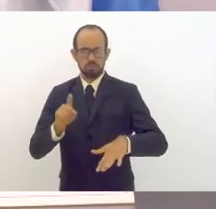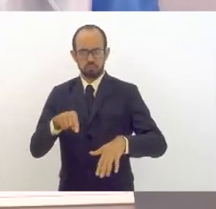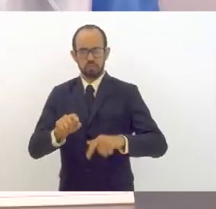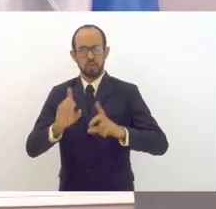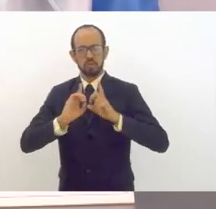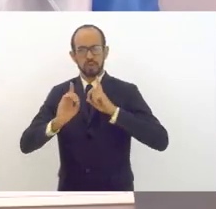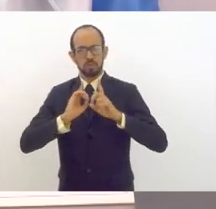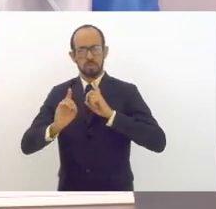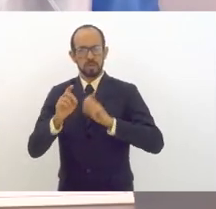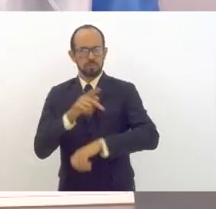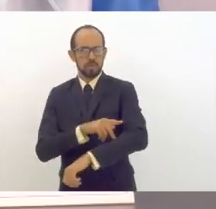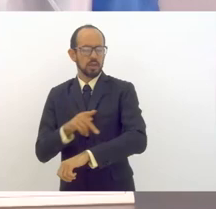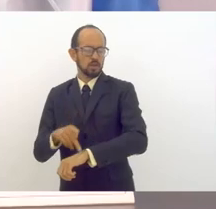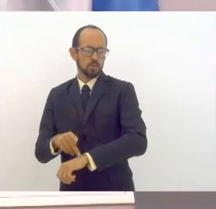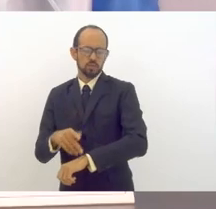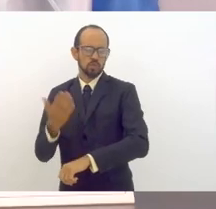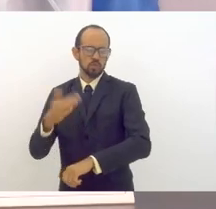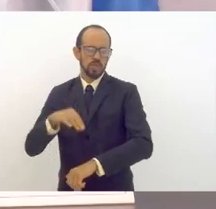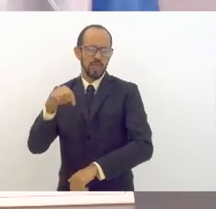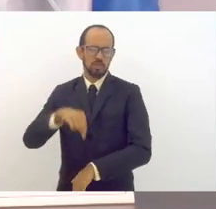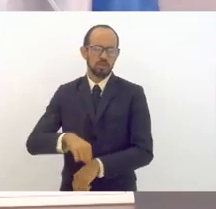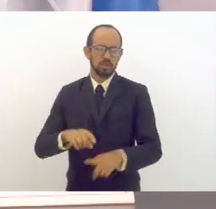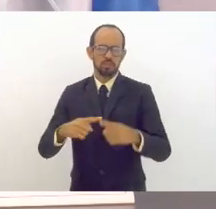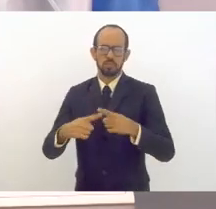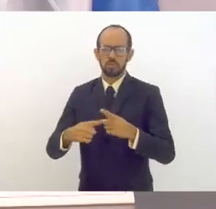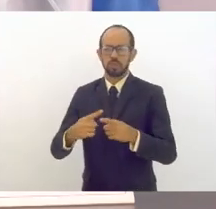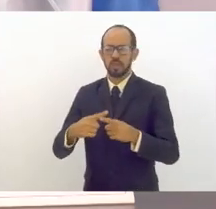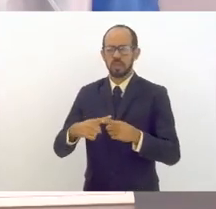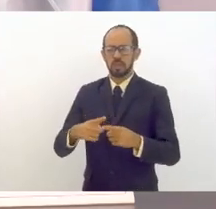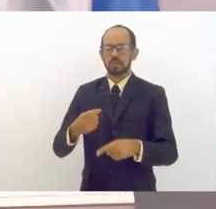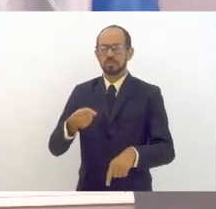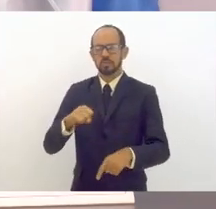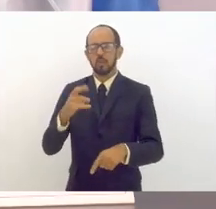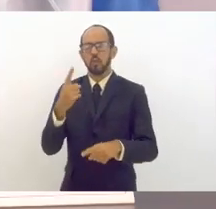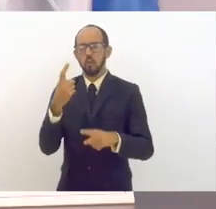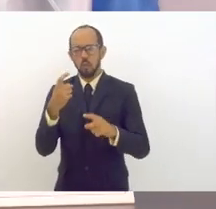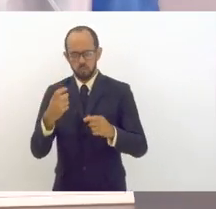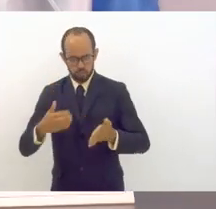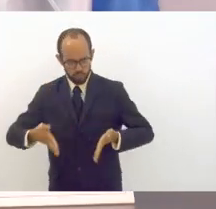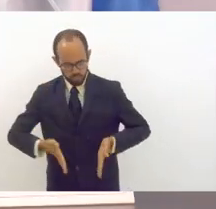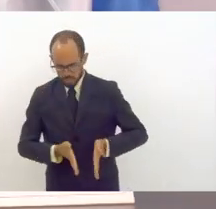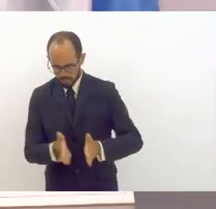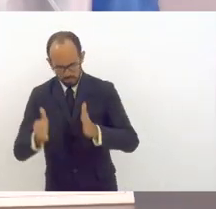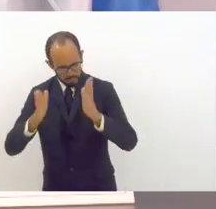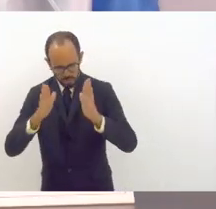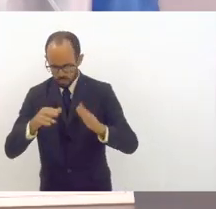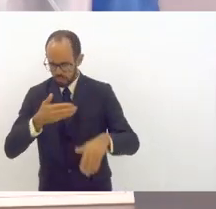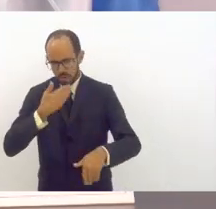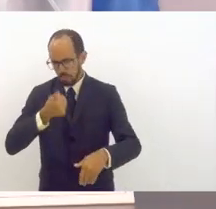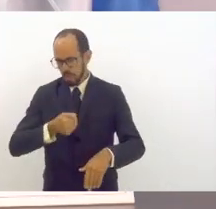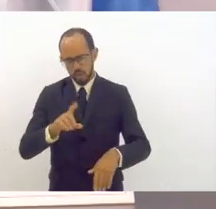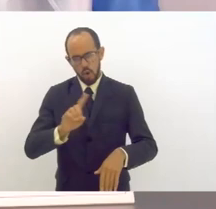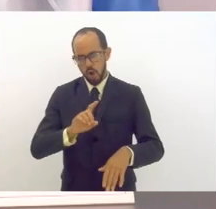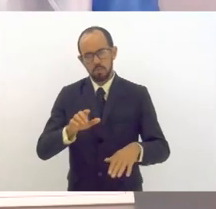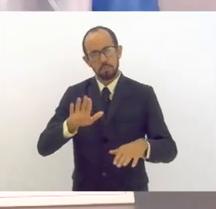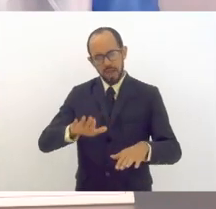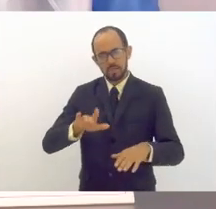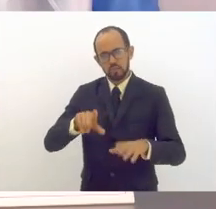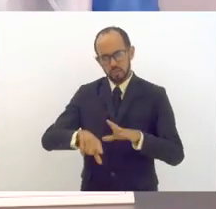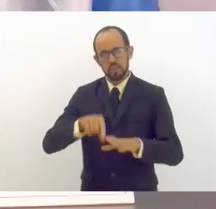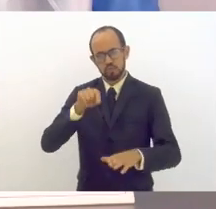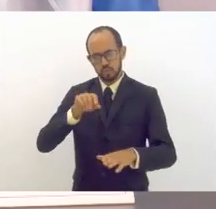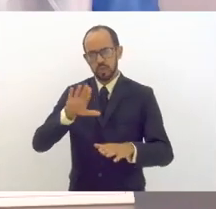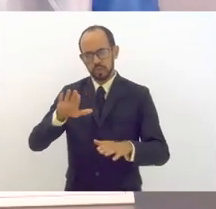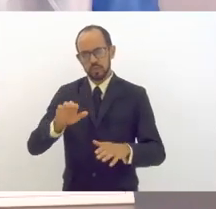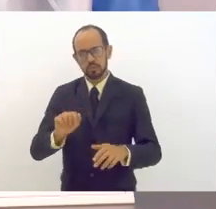pedagógico. Não vou trazer para cá se esse era o único caminho a ser seguido, se era o melhor, etc. Essa foi a opção. Isso